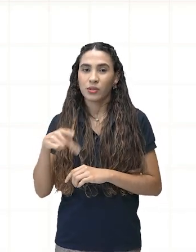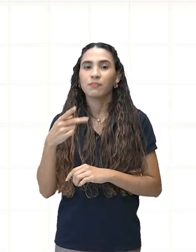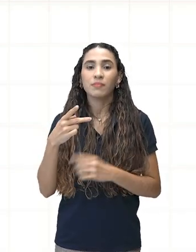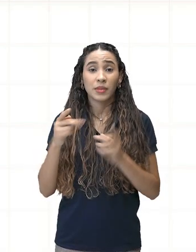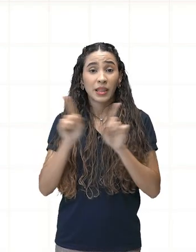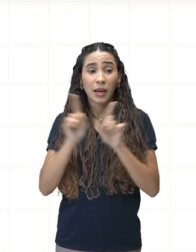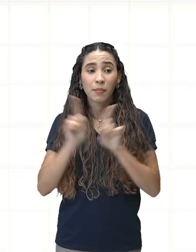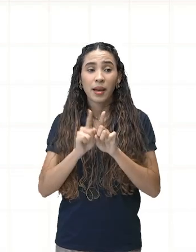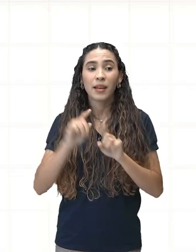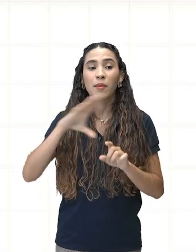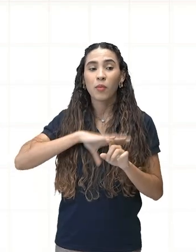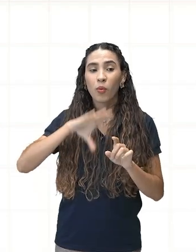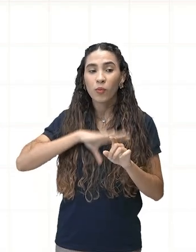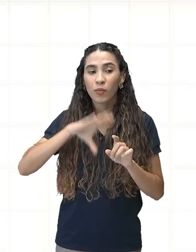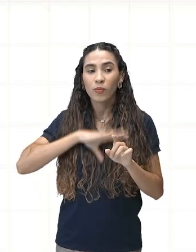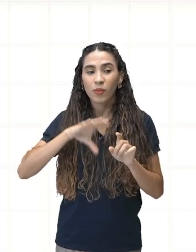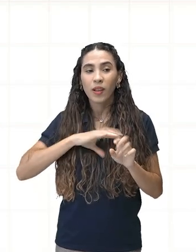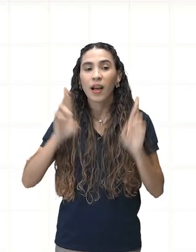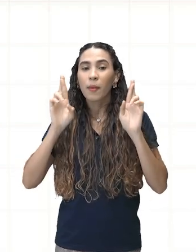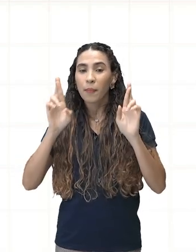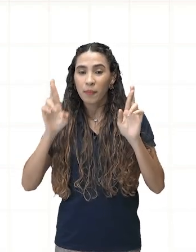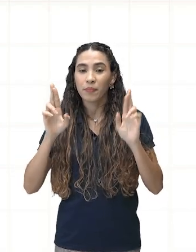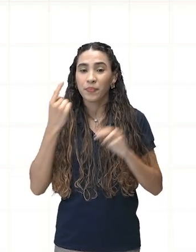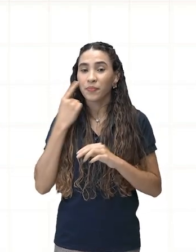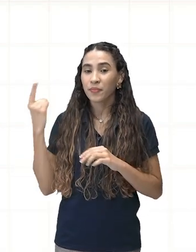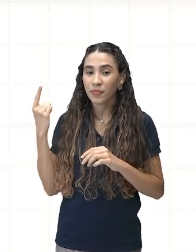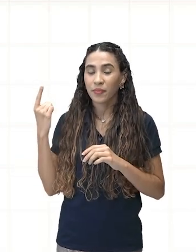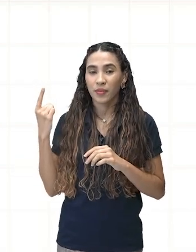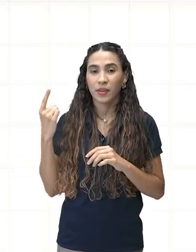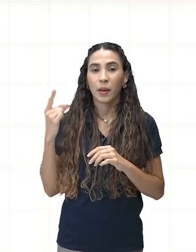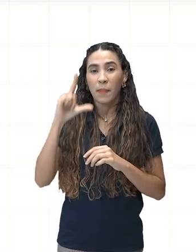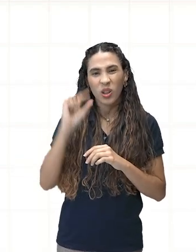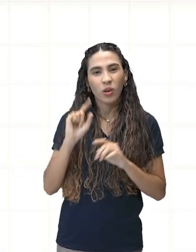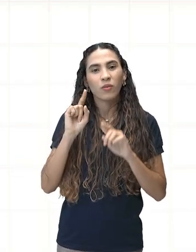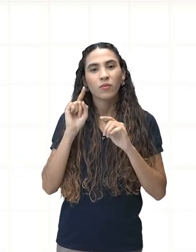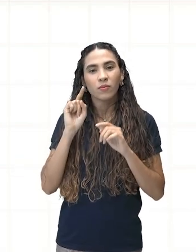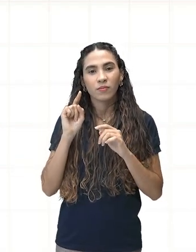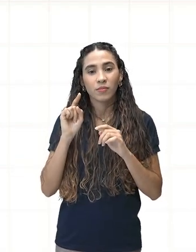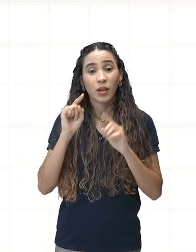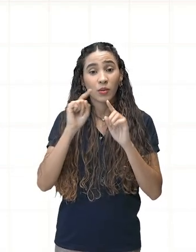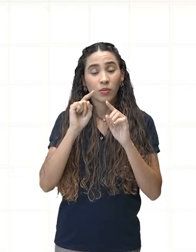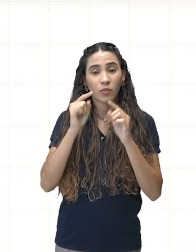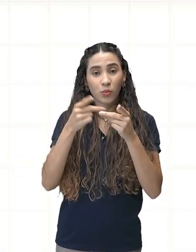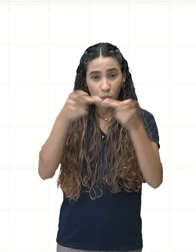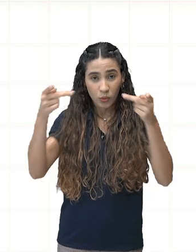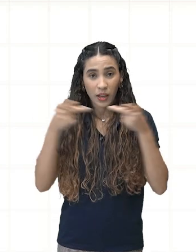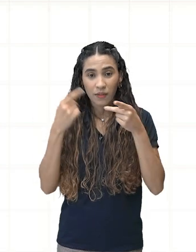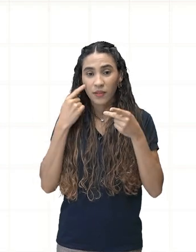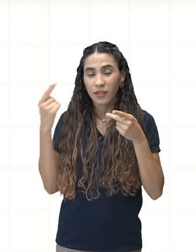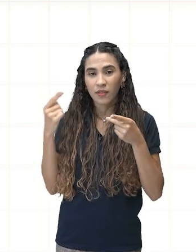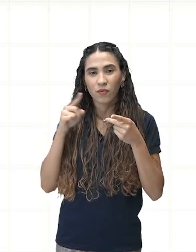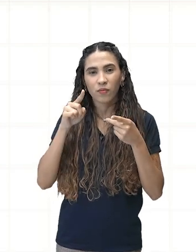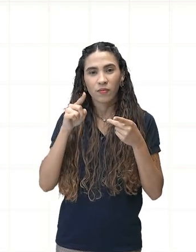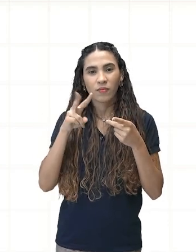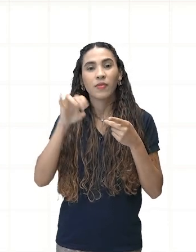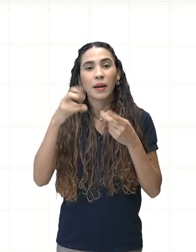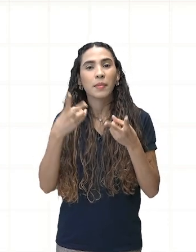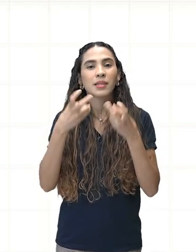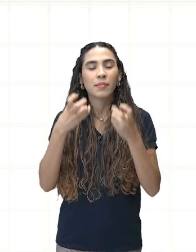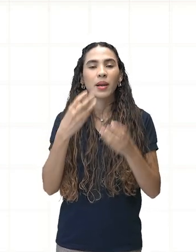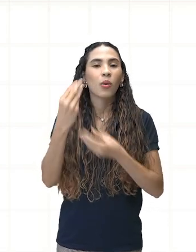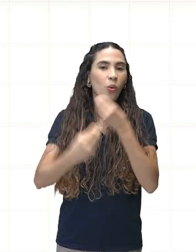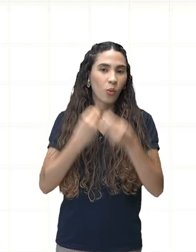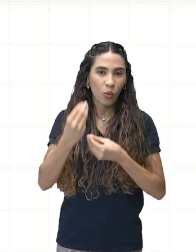que torcem ali pelo time do Vasco. Aí a gente observa que ele pega uma parcela menor. Do nosso gráfico, certo? Consegue compreender como